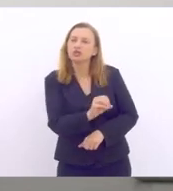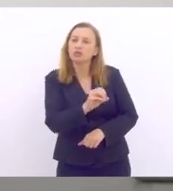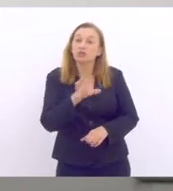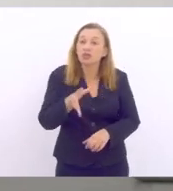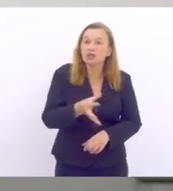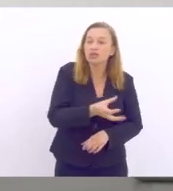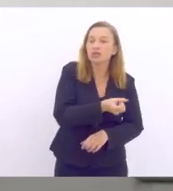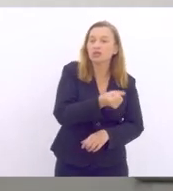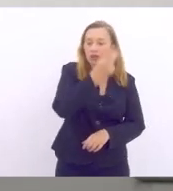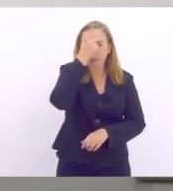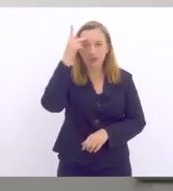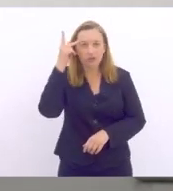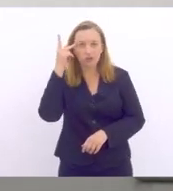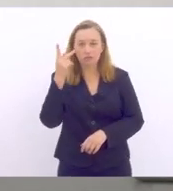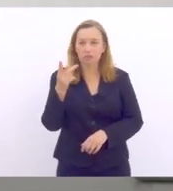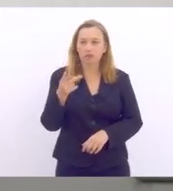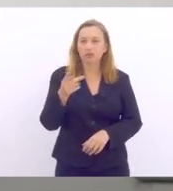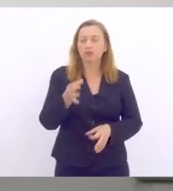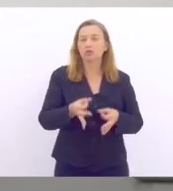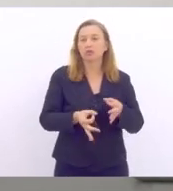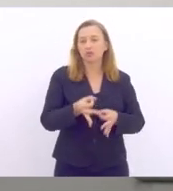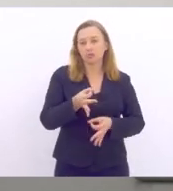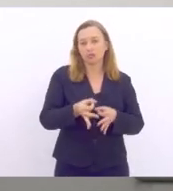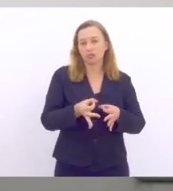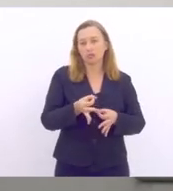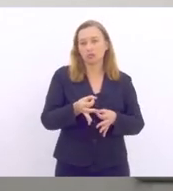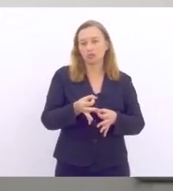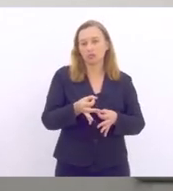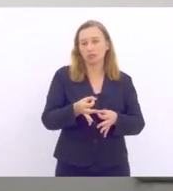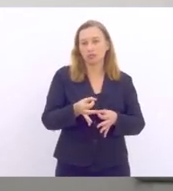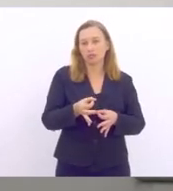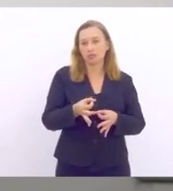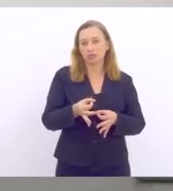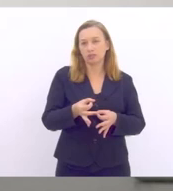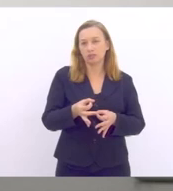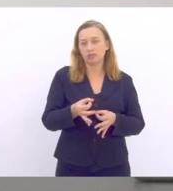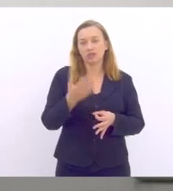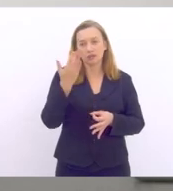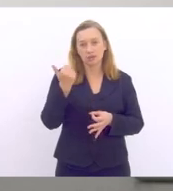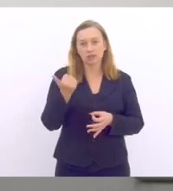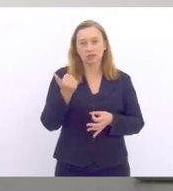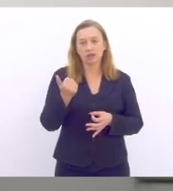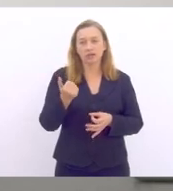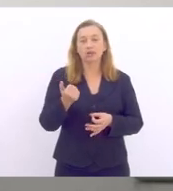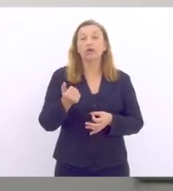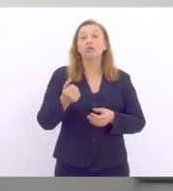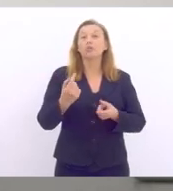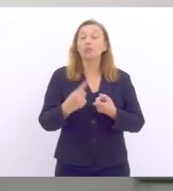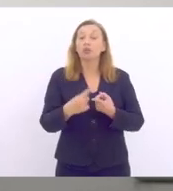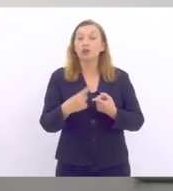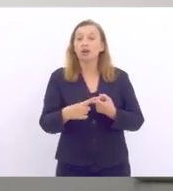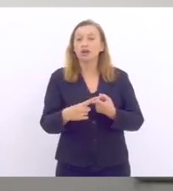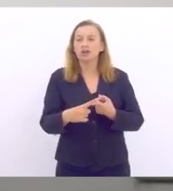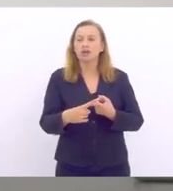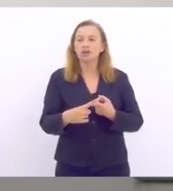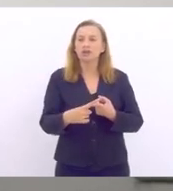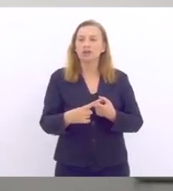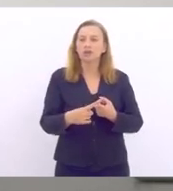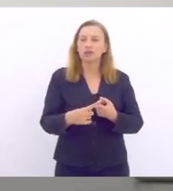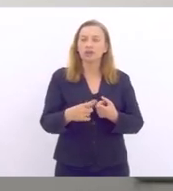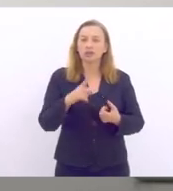salvaguarda da pessoa jurídica torcida organizada. Porque, na medida em que ela colabora com a identificação do